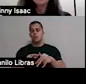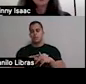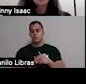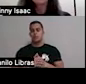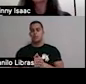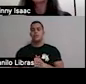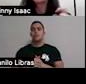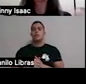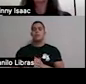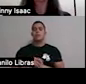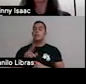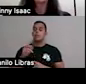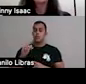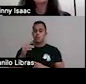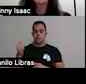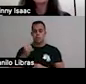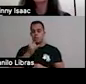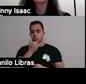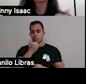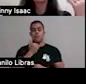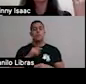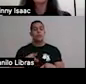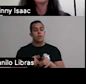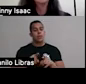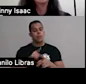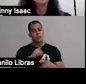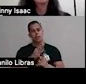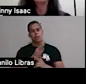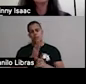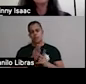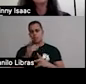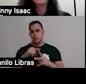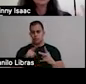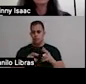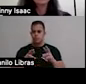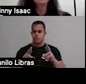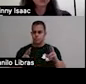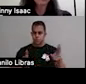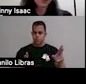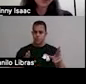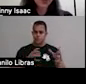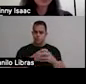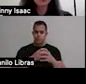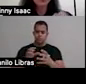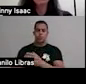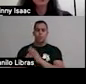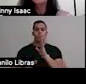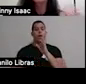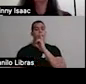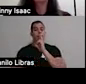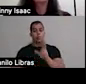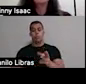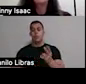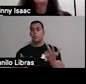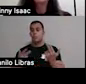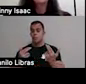em ambas as coortes, mesmo com essas distinções, a gente obteve o mesmo resultado, que foi reduzir, obtivemos, né, observamos